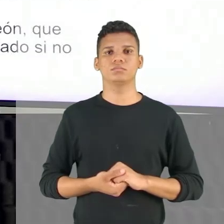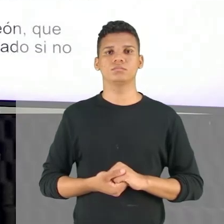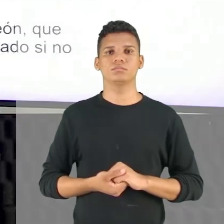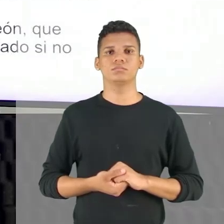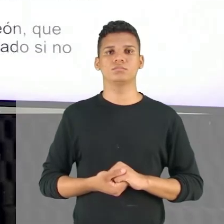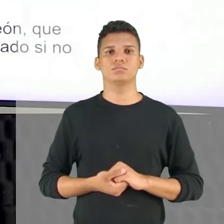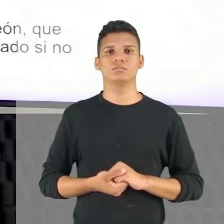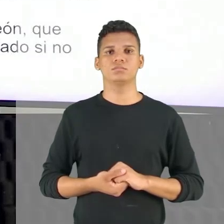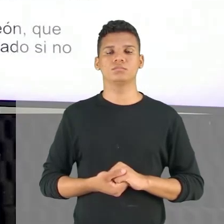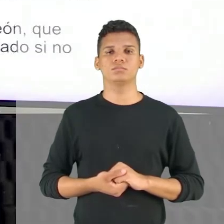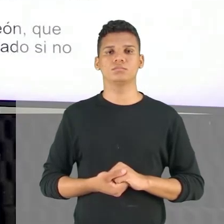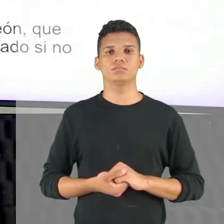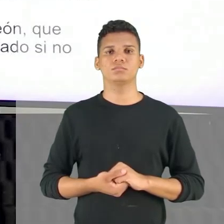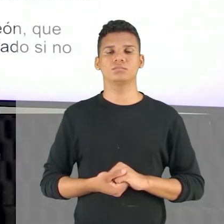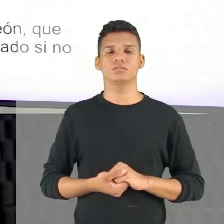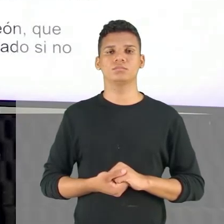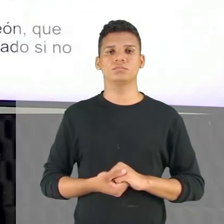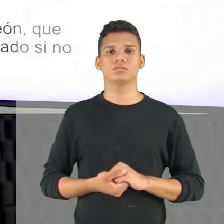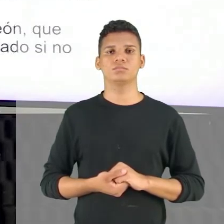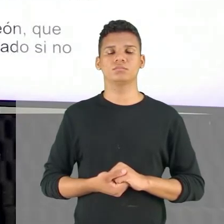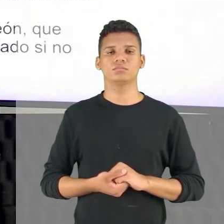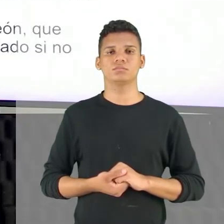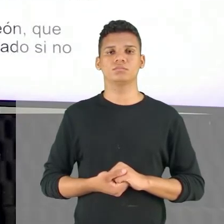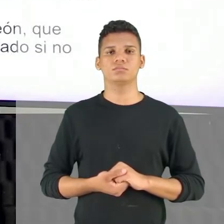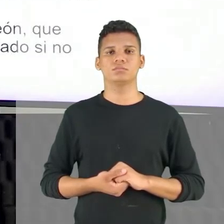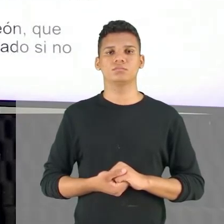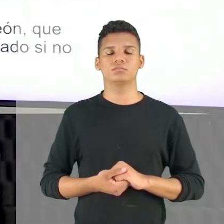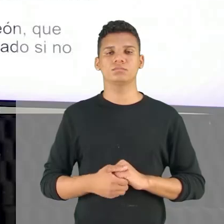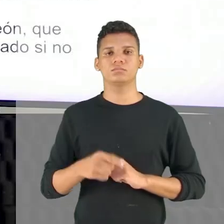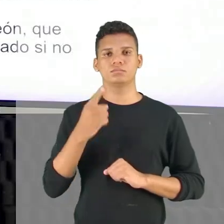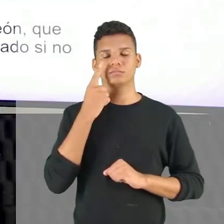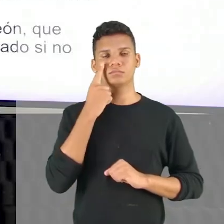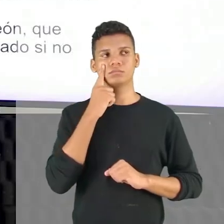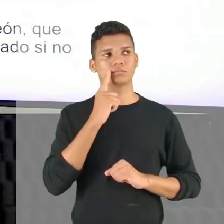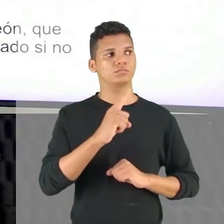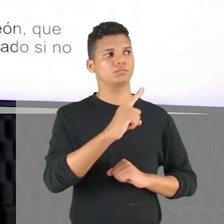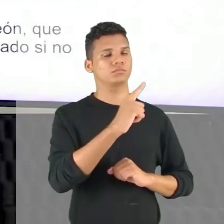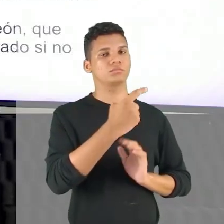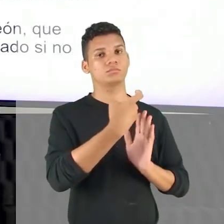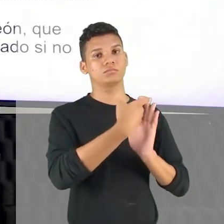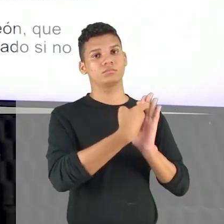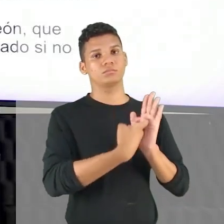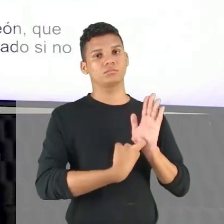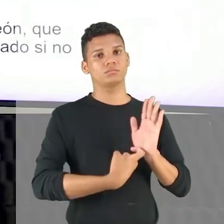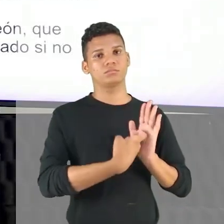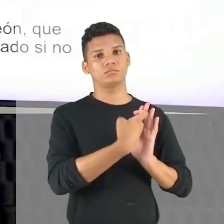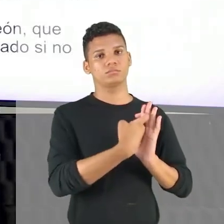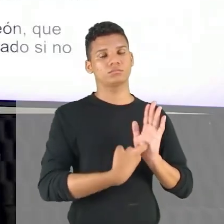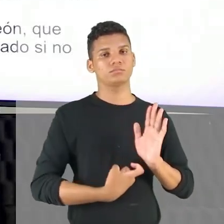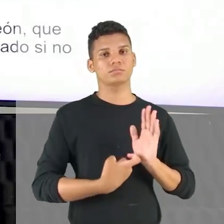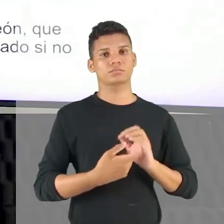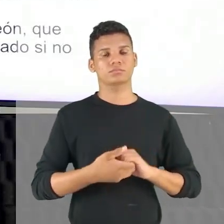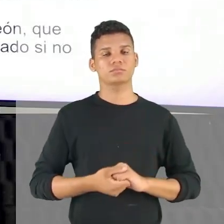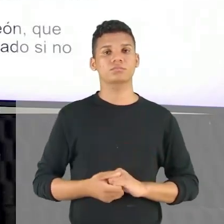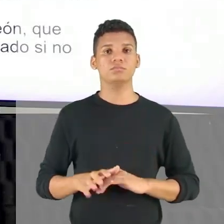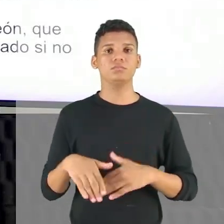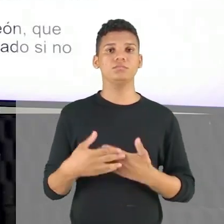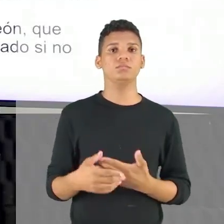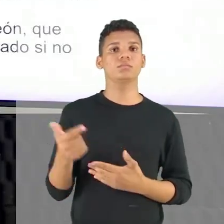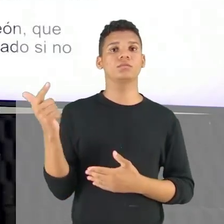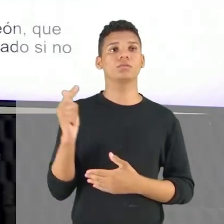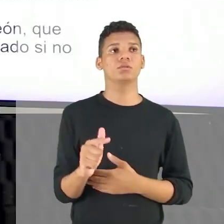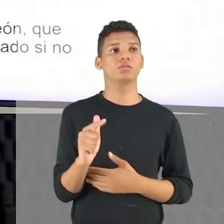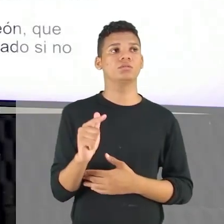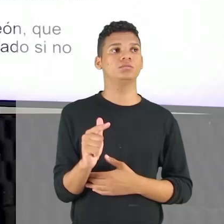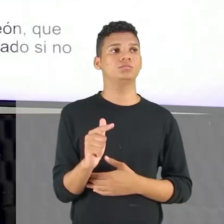De nuevo se hicieron amigos el ingenioso asno y el león para salir de casa. Então, de novo, eles se